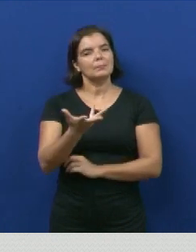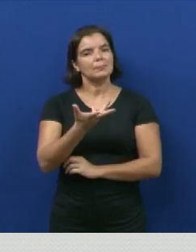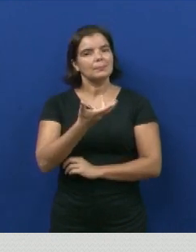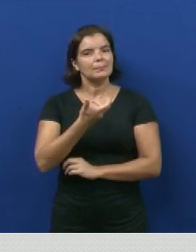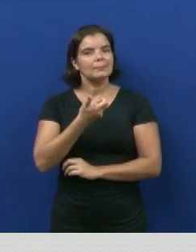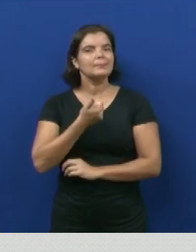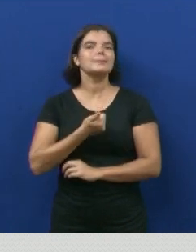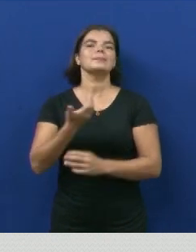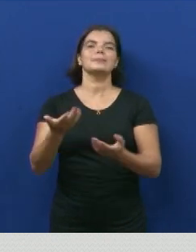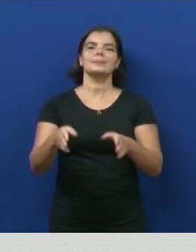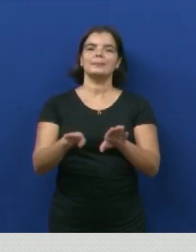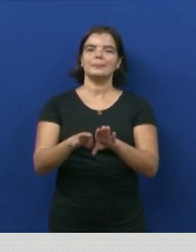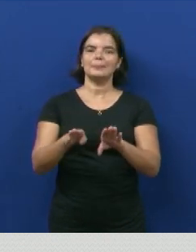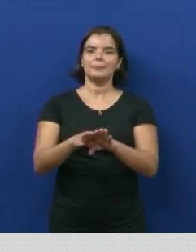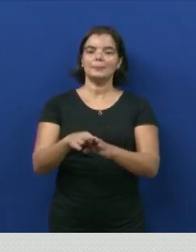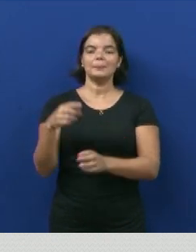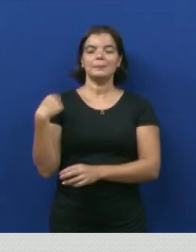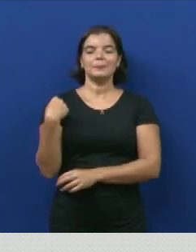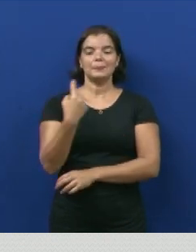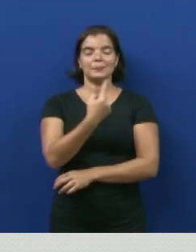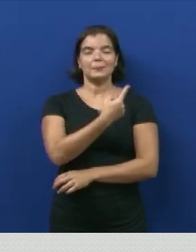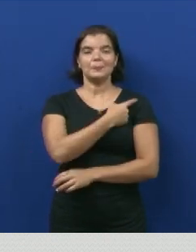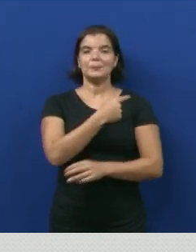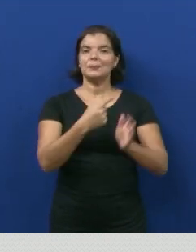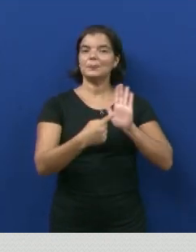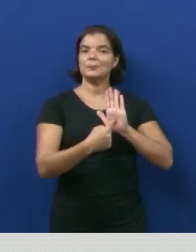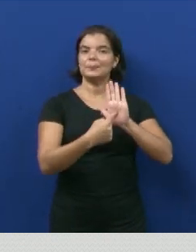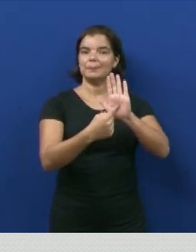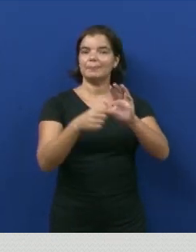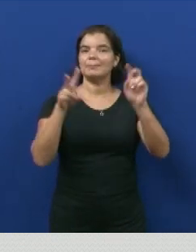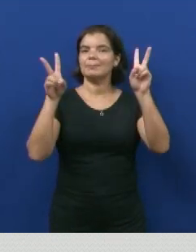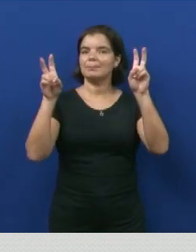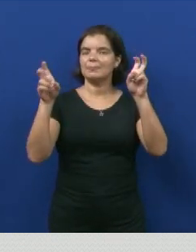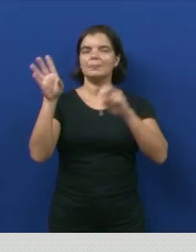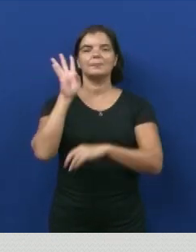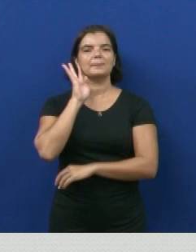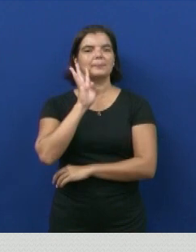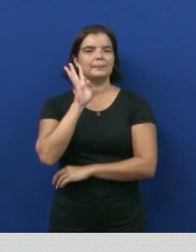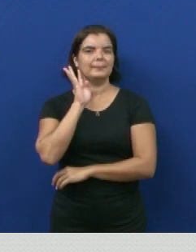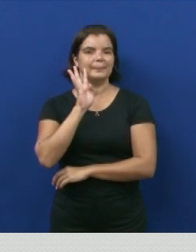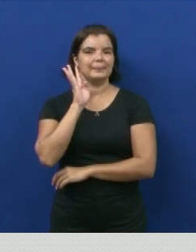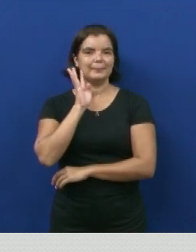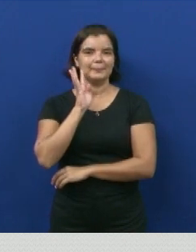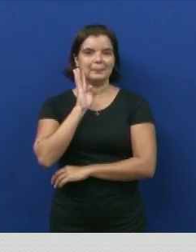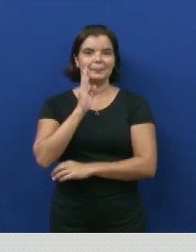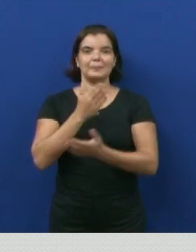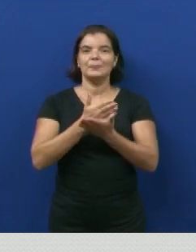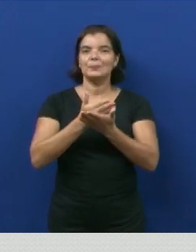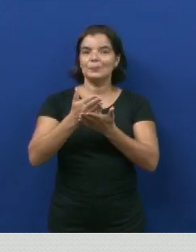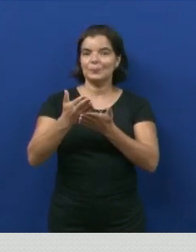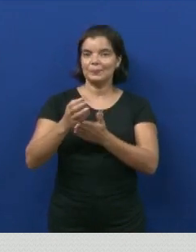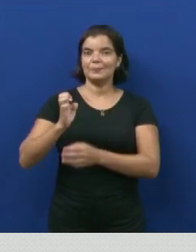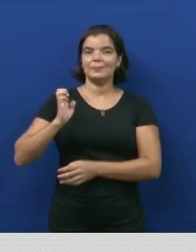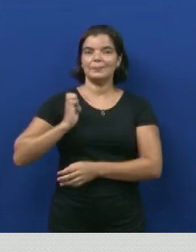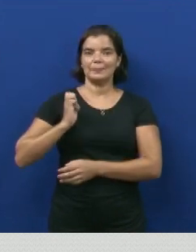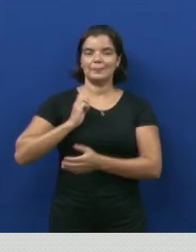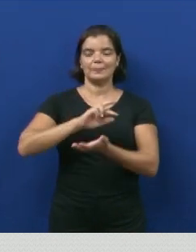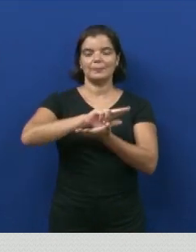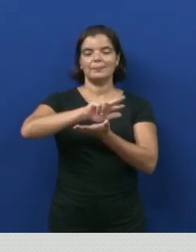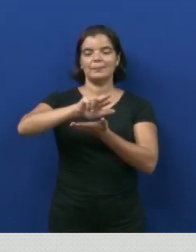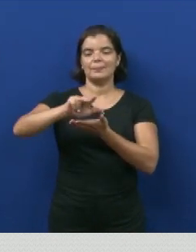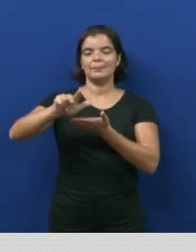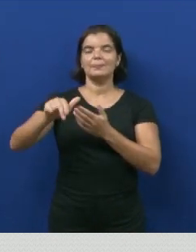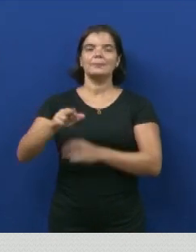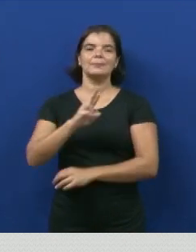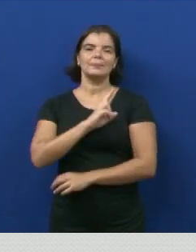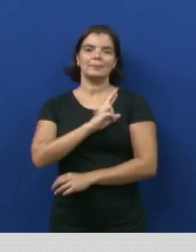competências, as habilidades, estamos trazendo aí um tema bem interessante, que é o princípio ético nas várias